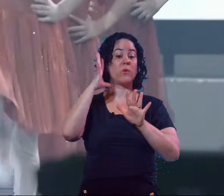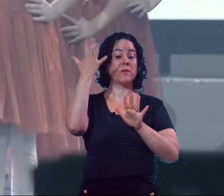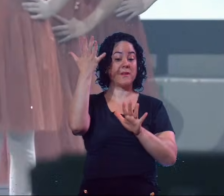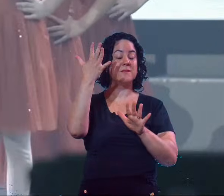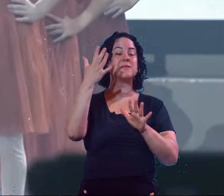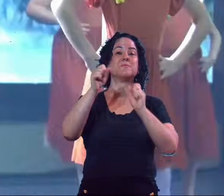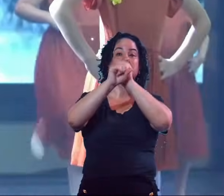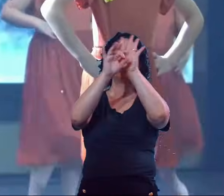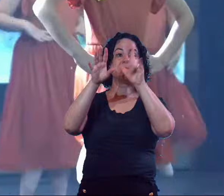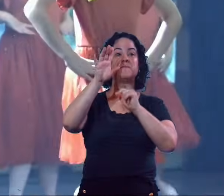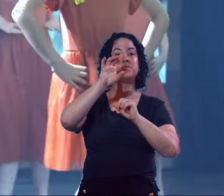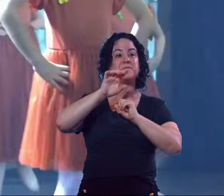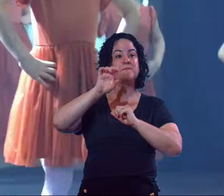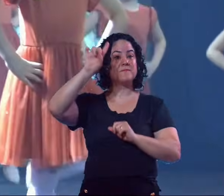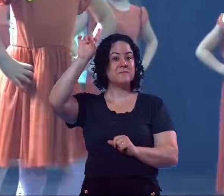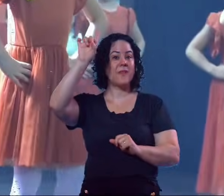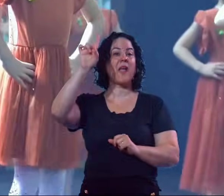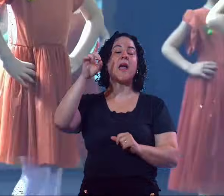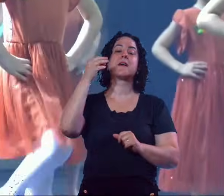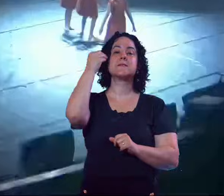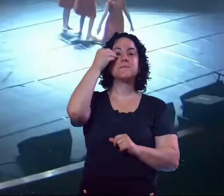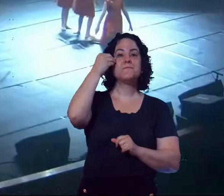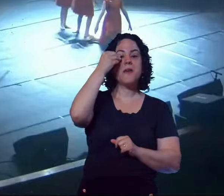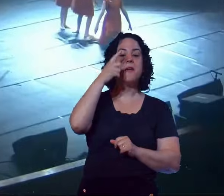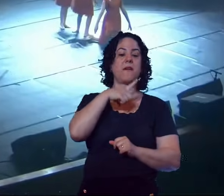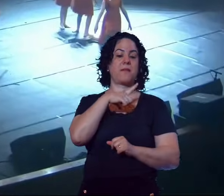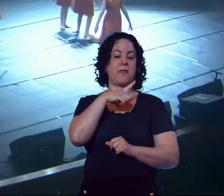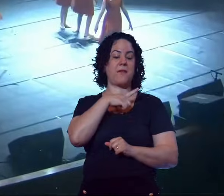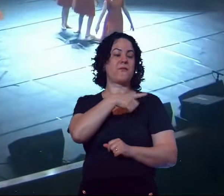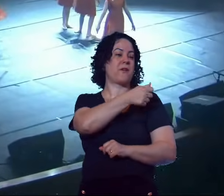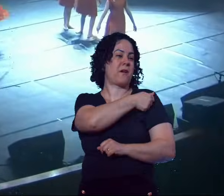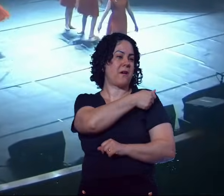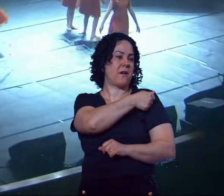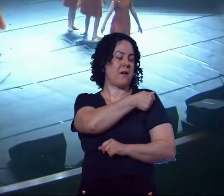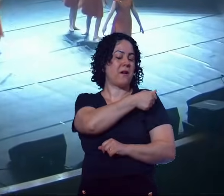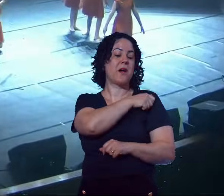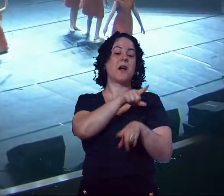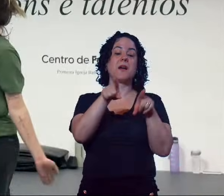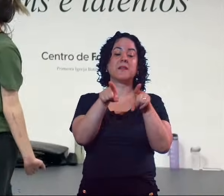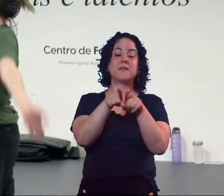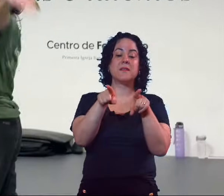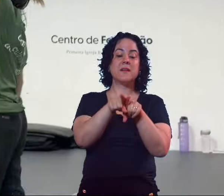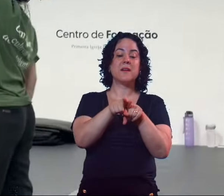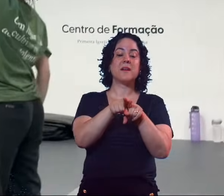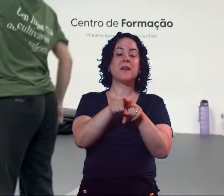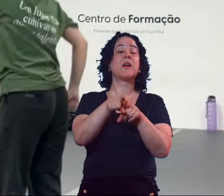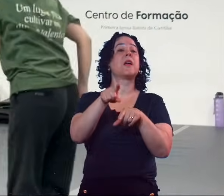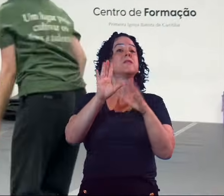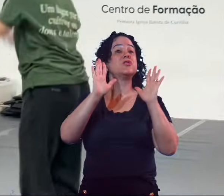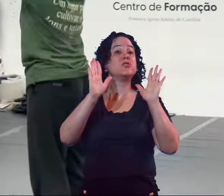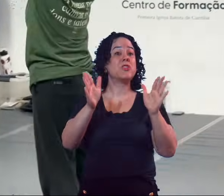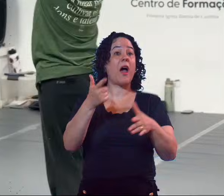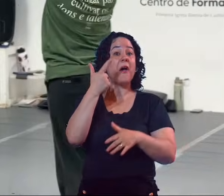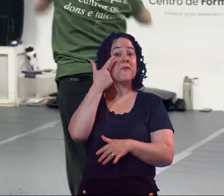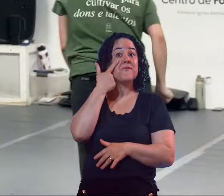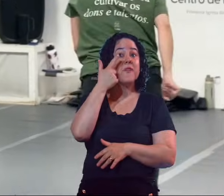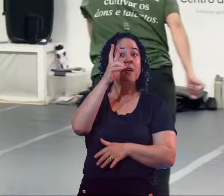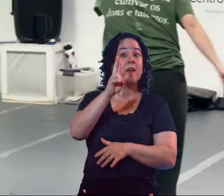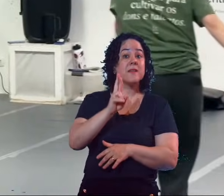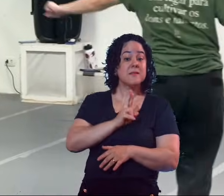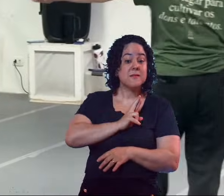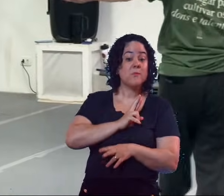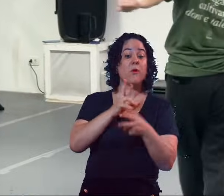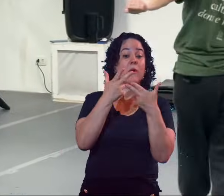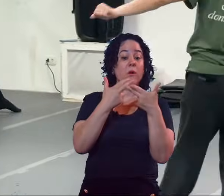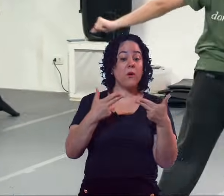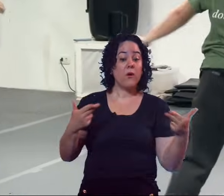a honra e glória de Deus, as experiências vividas com os alunos e os frutos que Deus já permitiu que